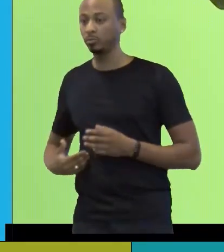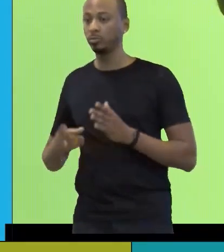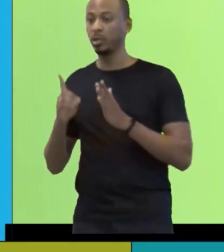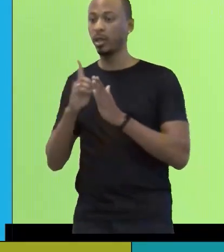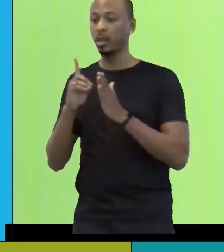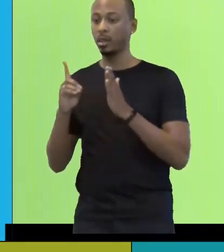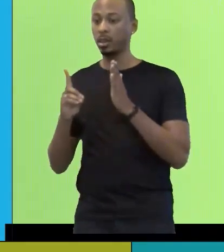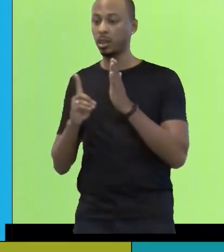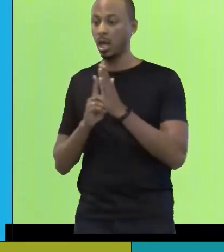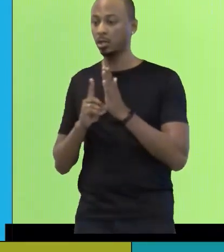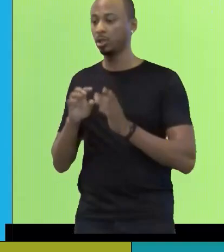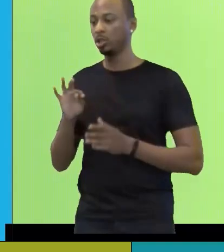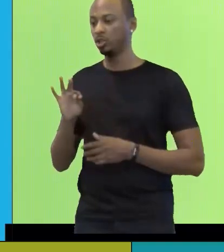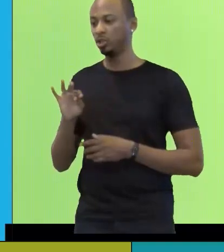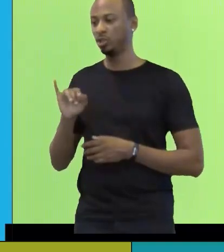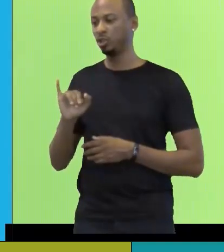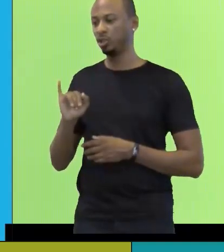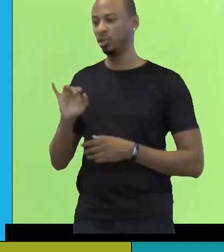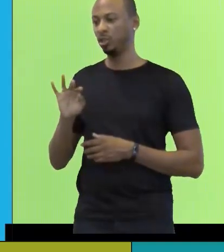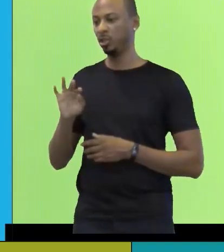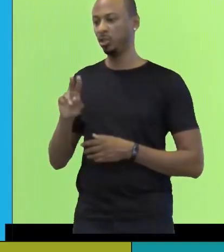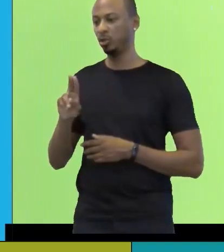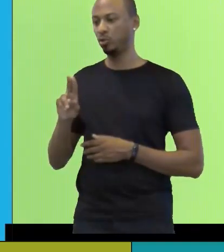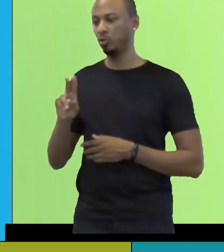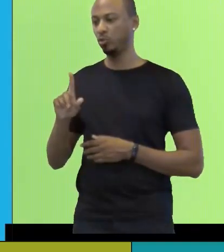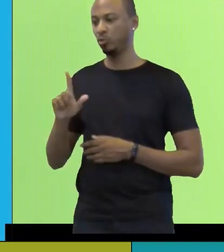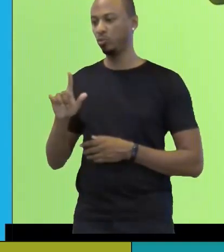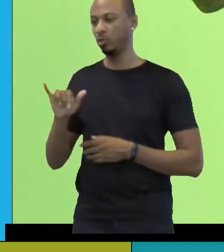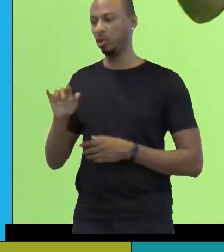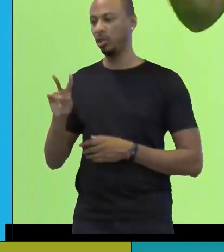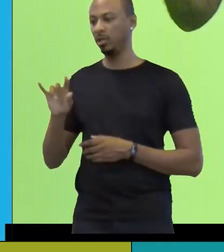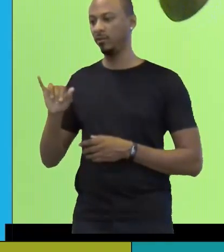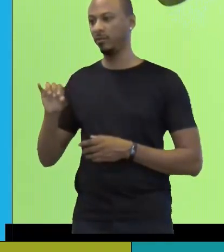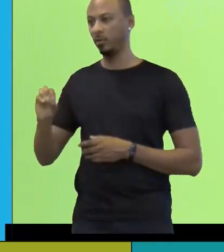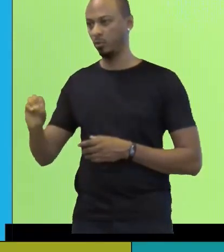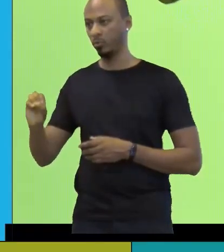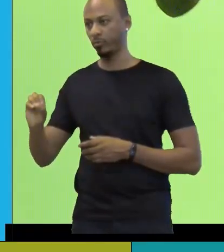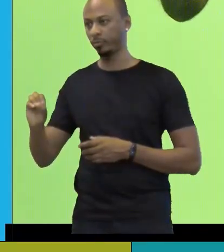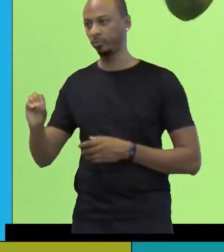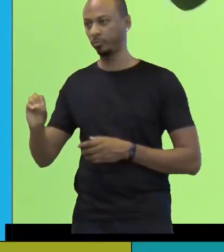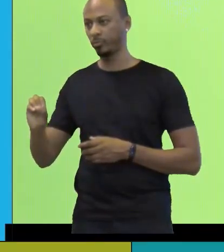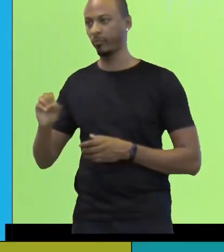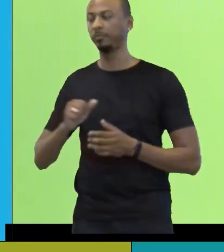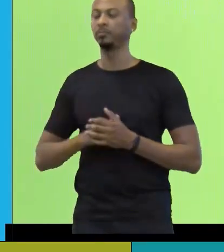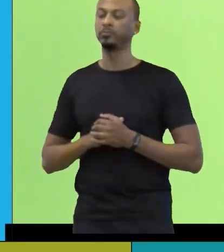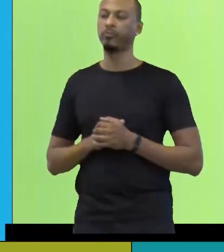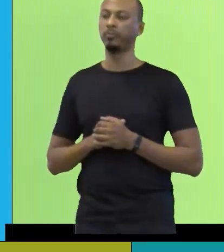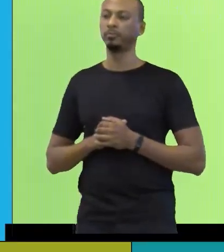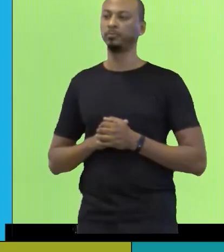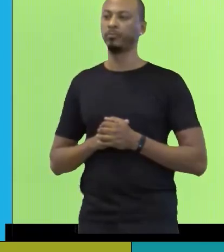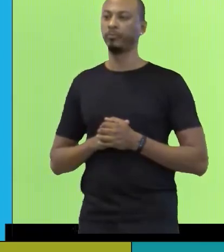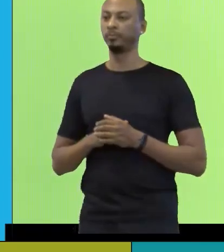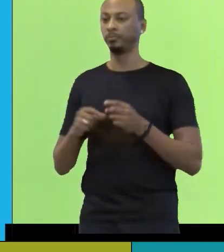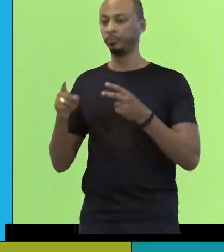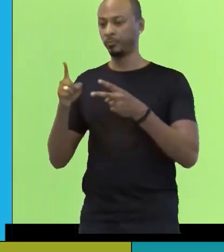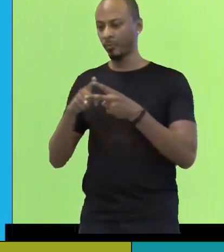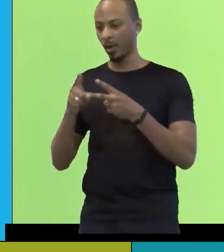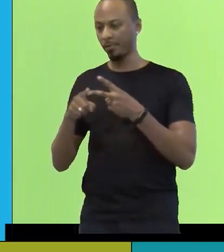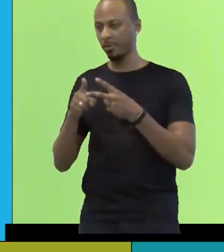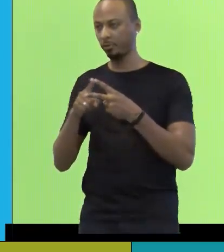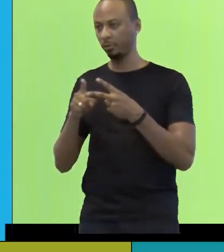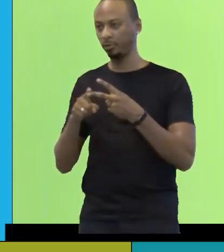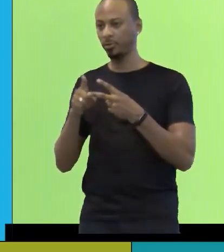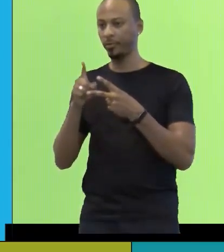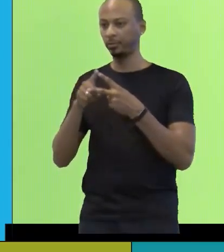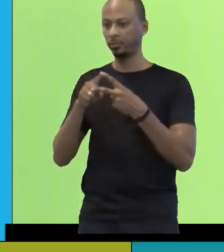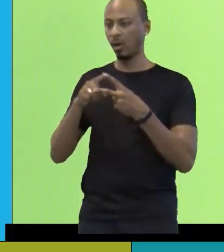Tito Livio. Comentários a respeito do governo de Tito Livio ou comentários a respeito